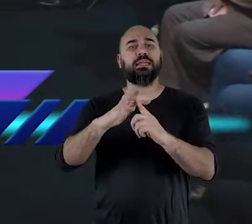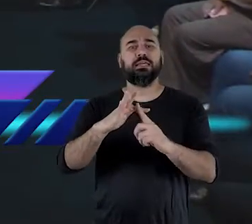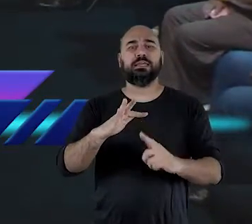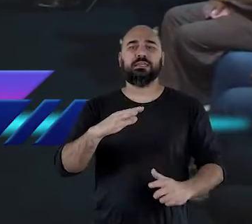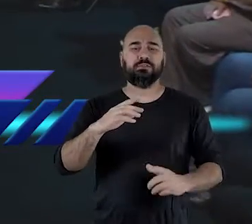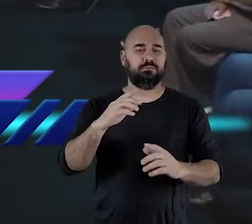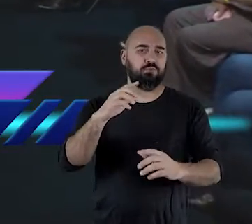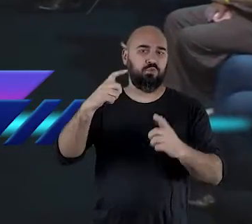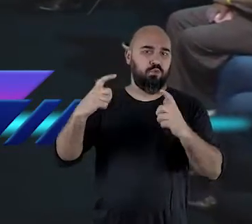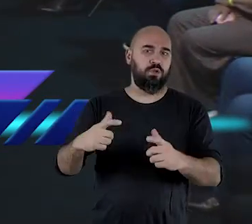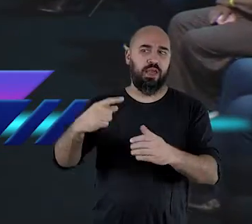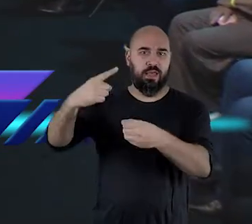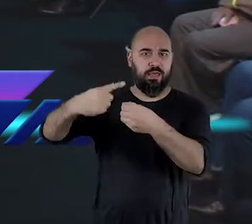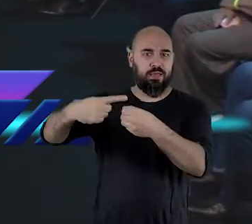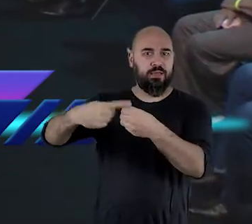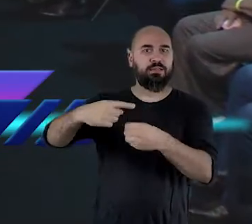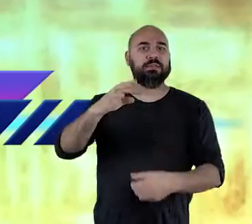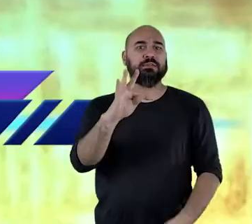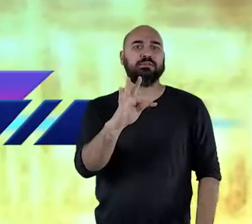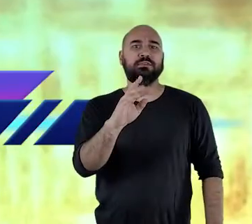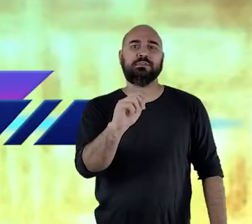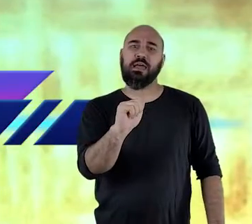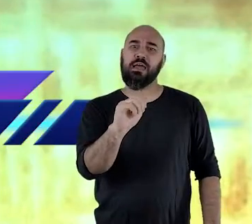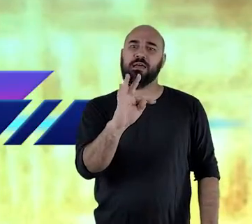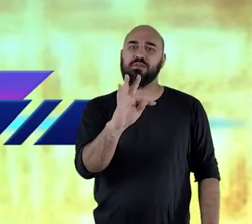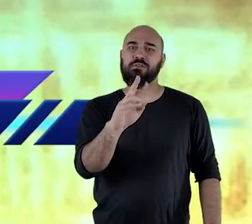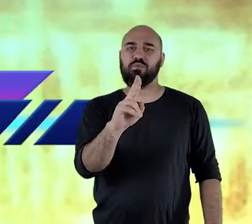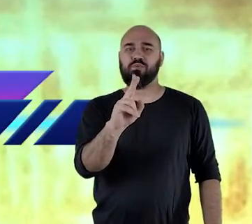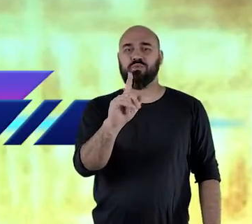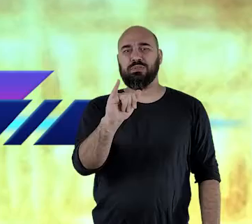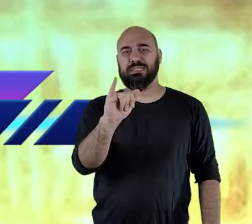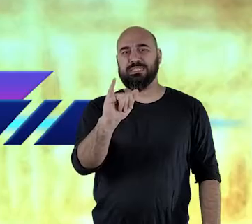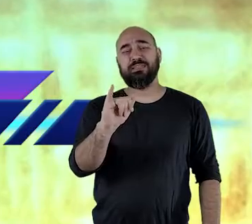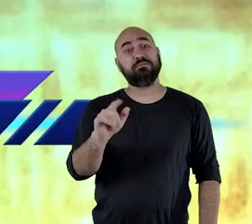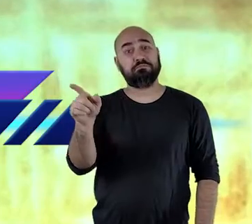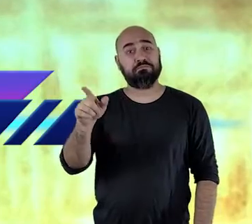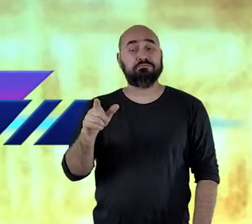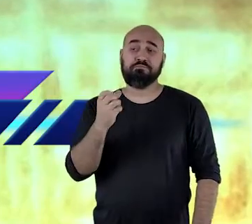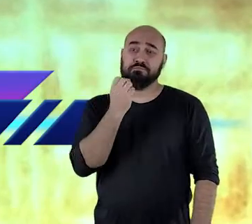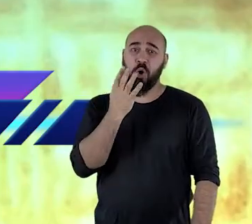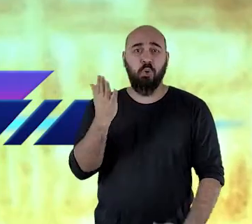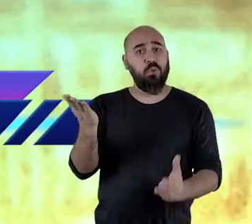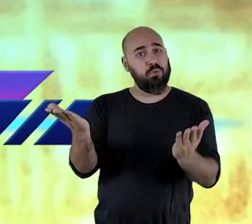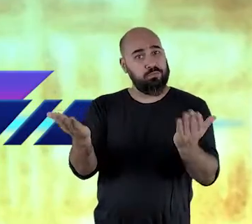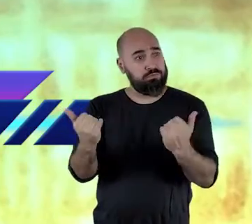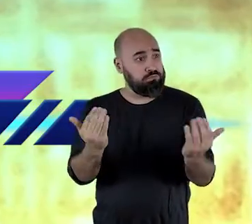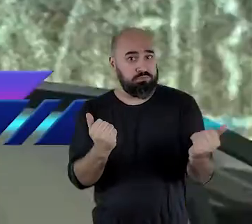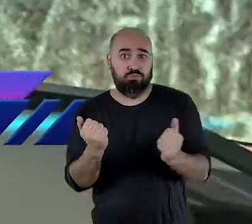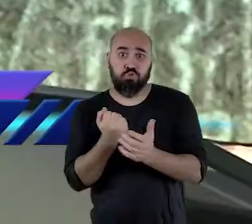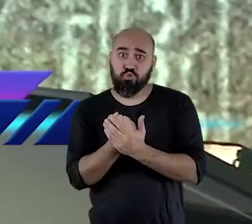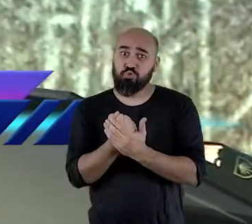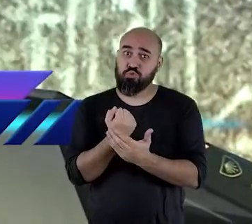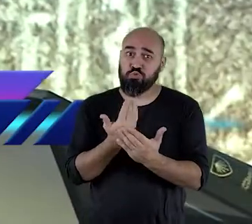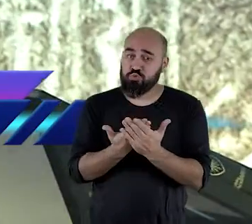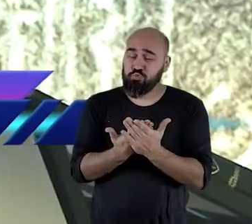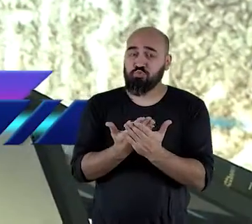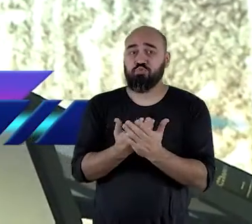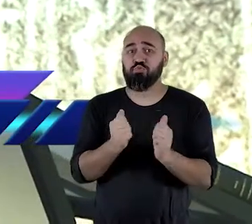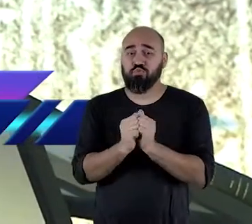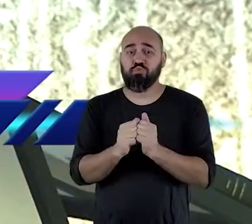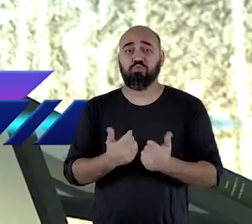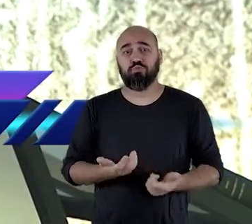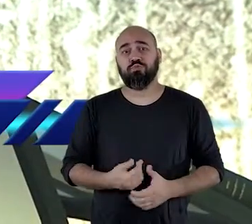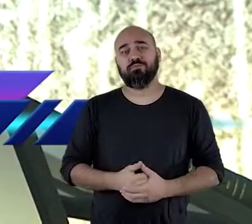parte do Arena do Futuro e juntos entendemos um pouco mais do livro de Daniel. Hoje, nós